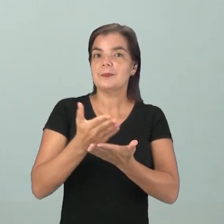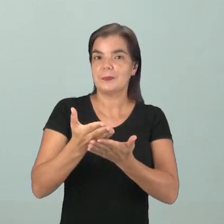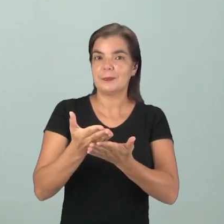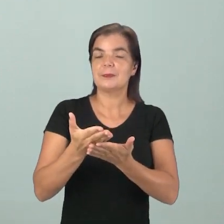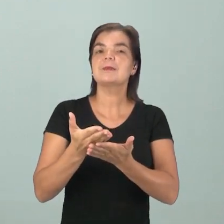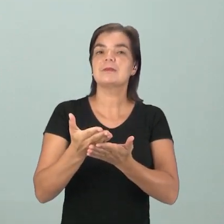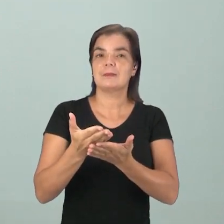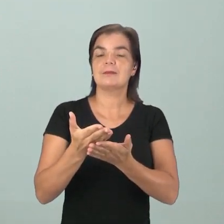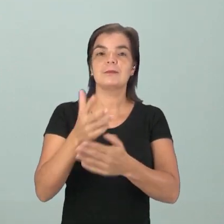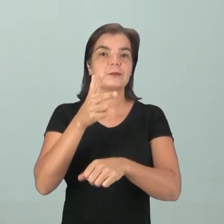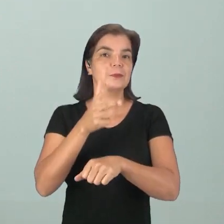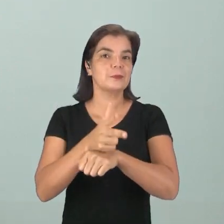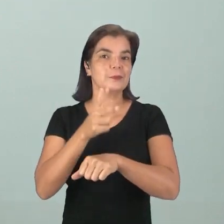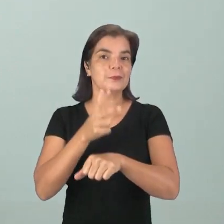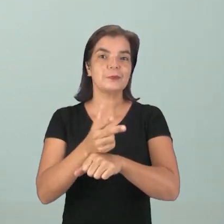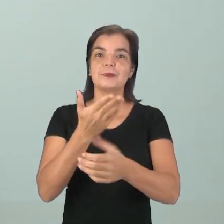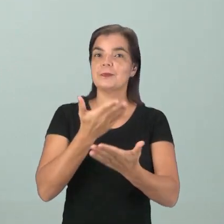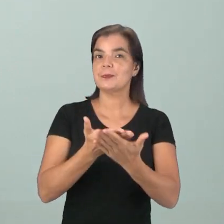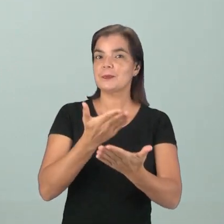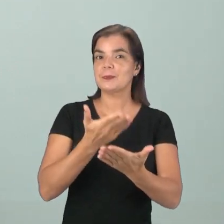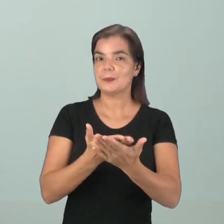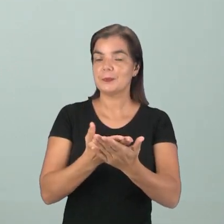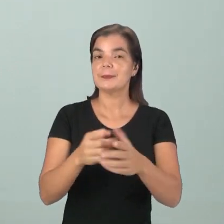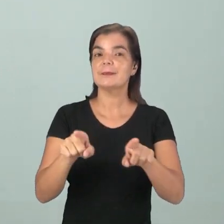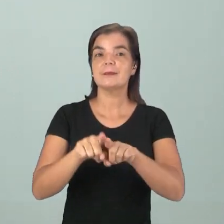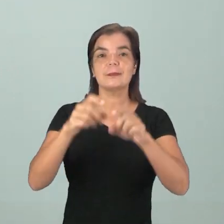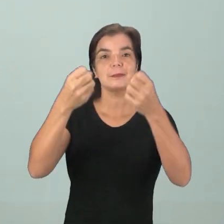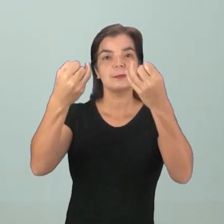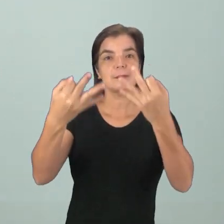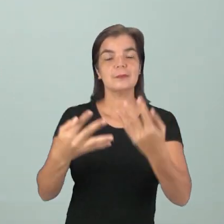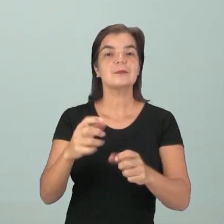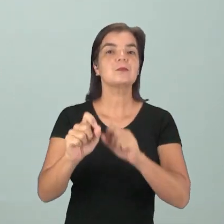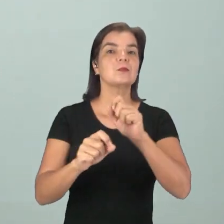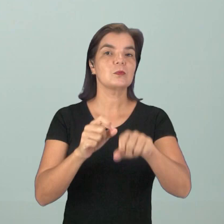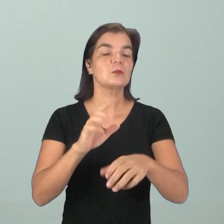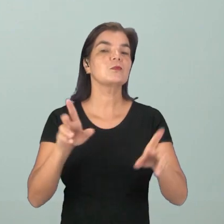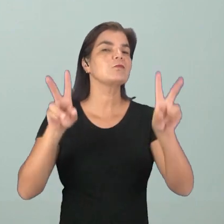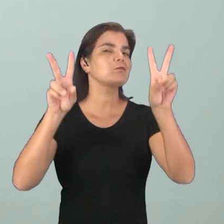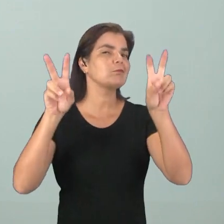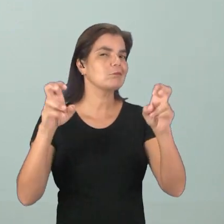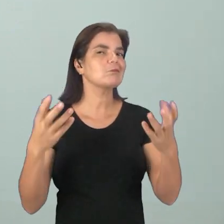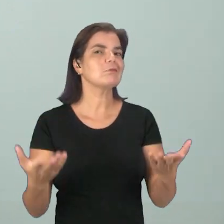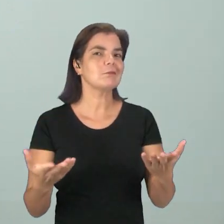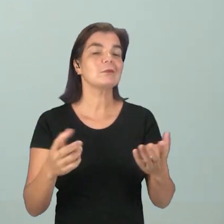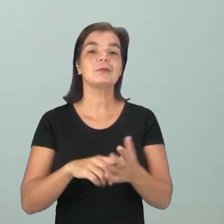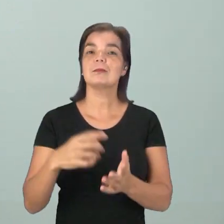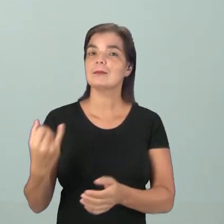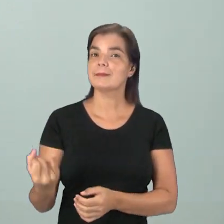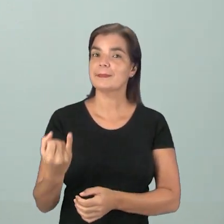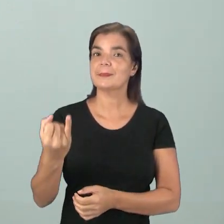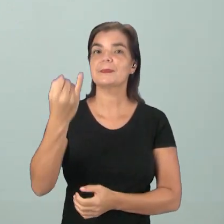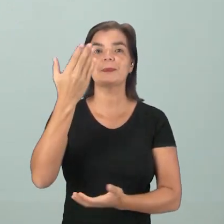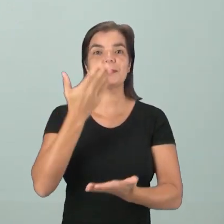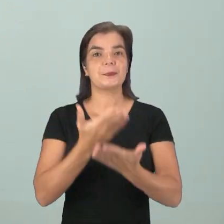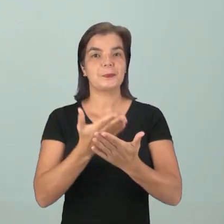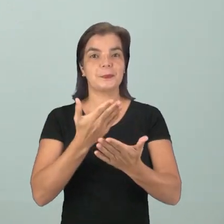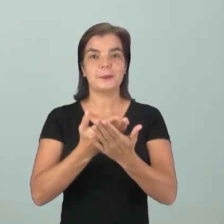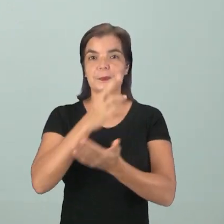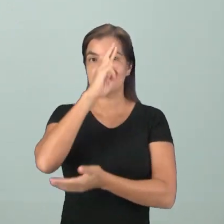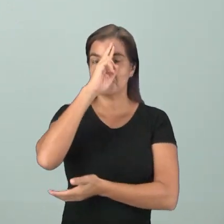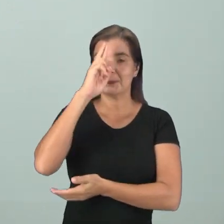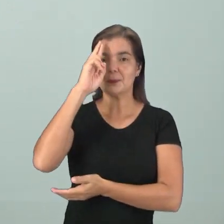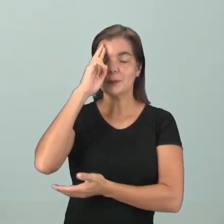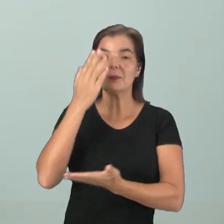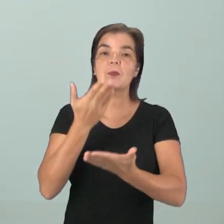nova fase de gravações de aula, falando um pouquinho sobre um tema que é primordial no estudo da história,